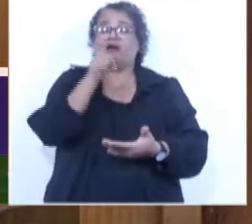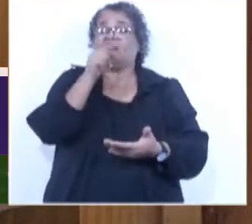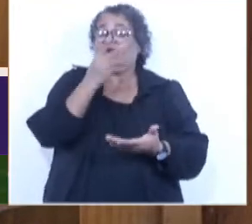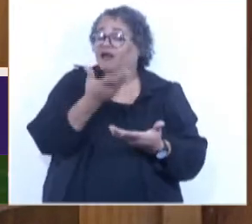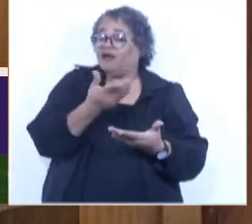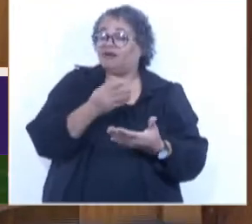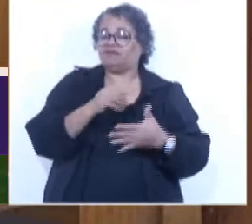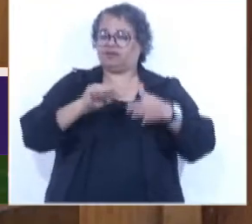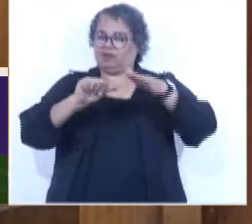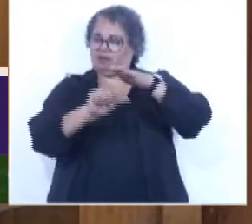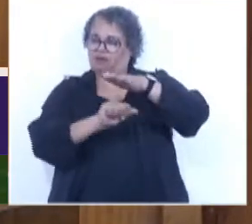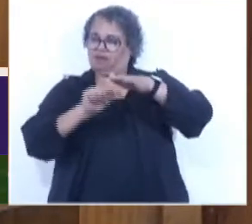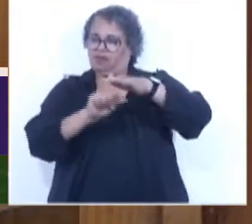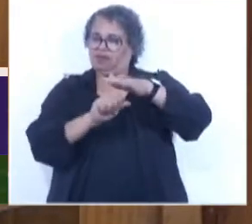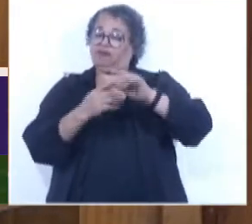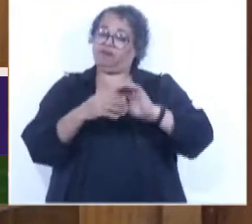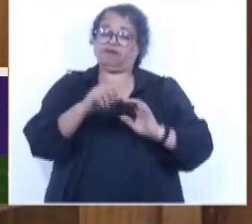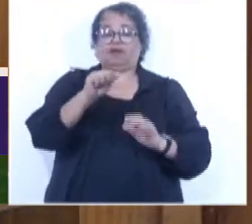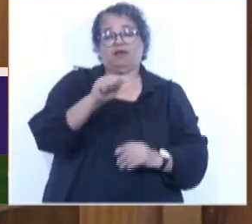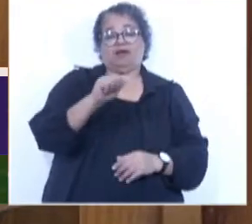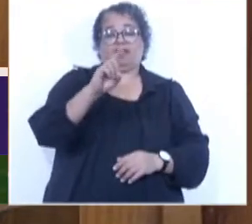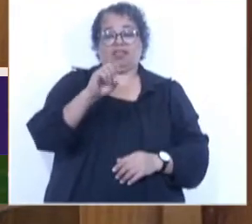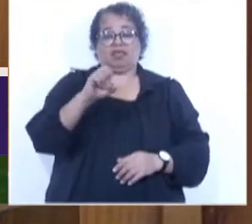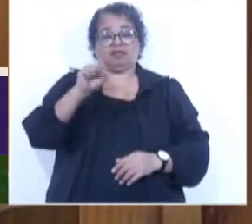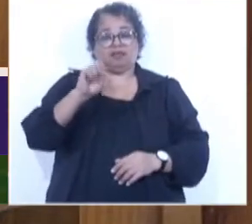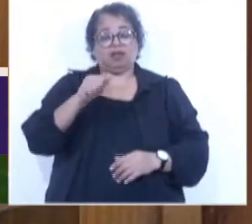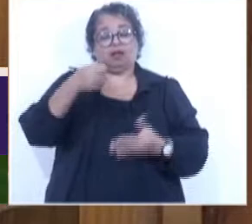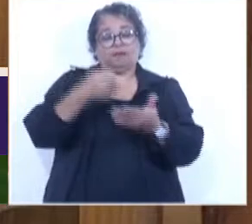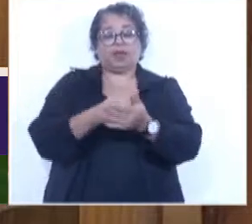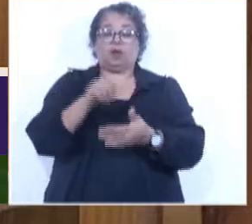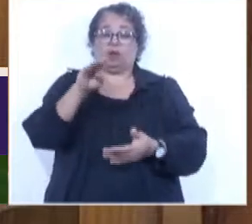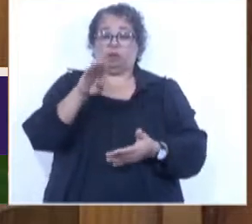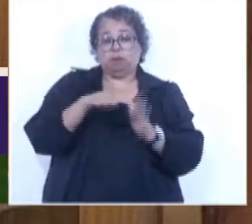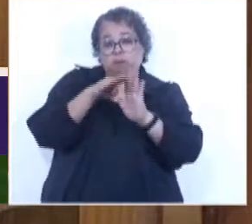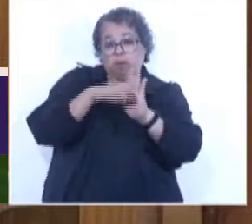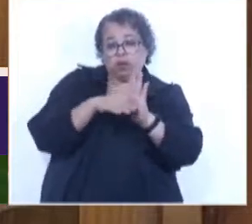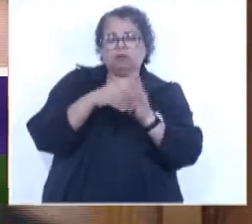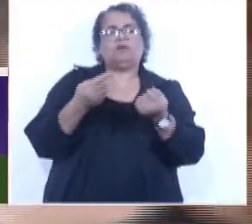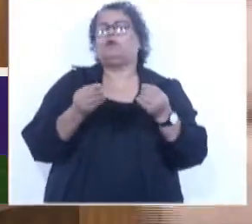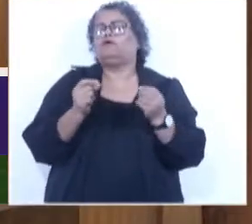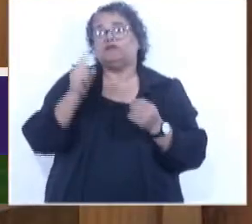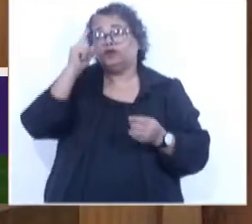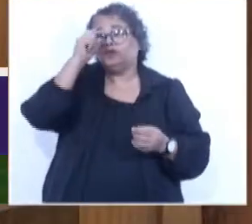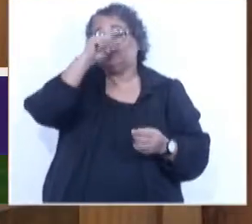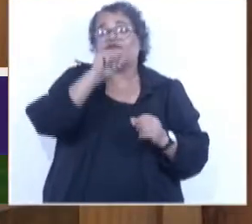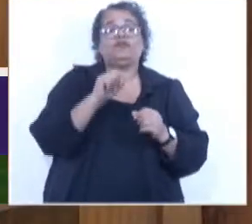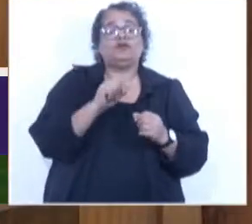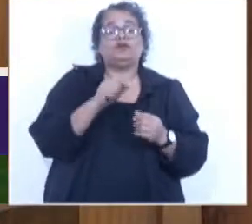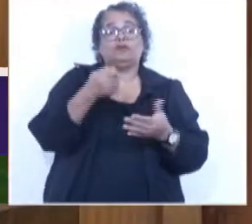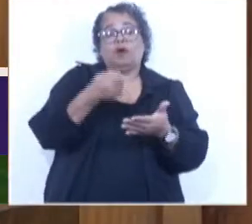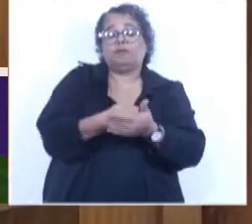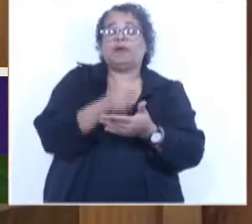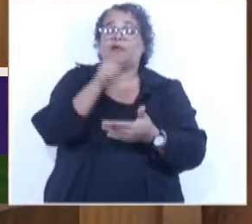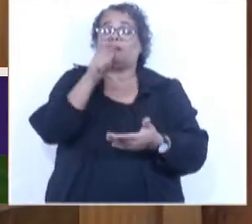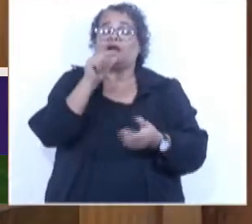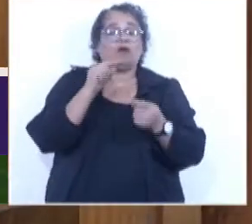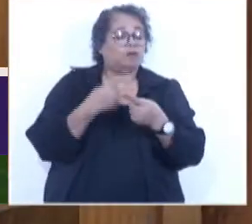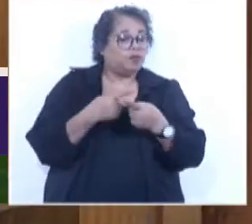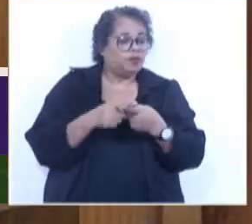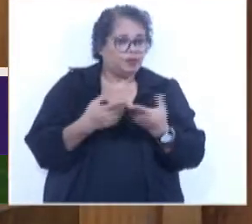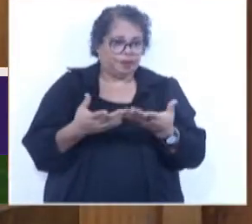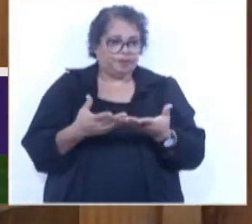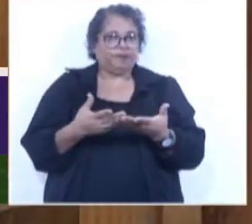ela deu menos né mas faz o pedido e o que que impactou nesse pedido da água O a